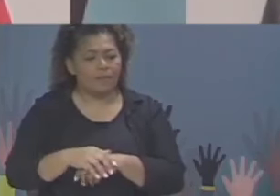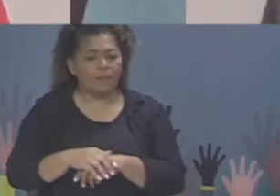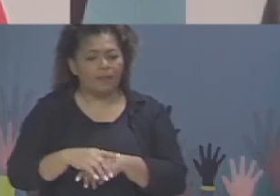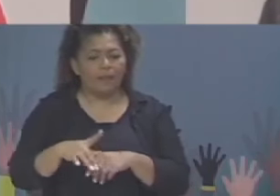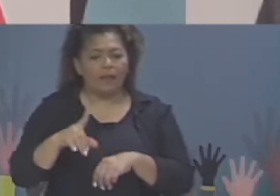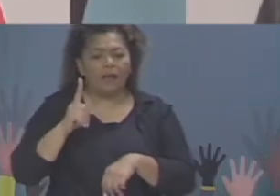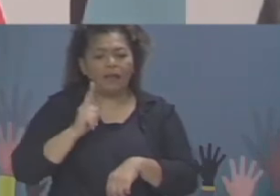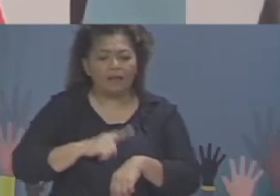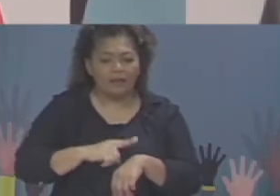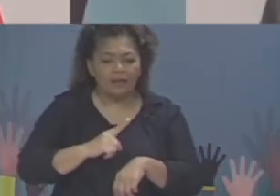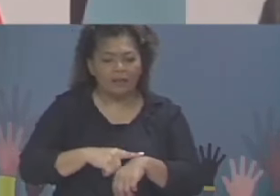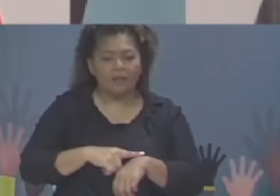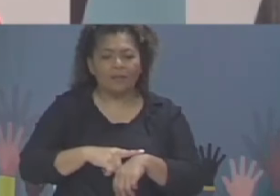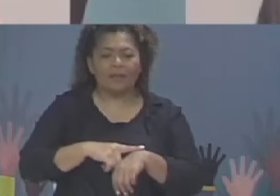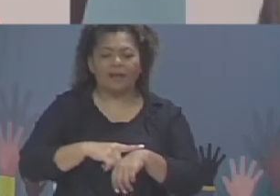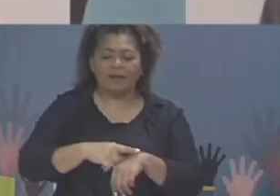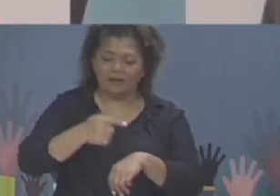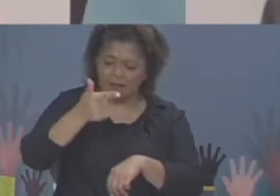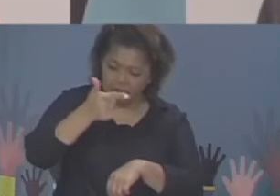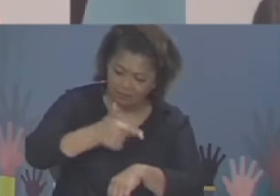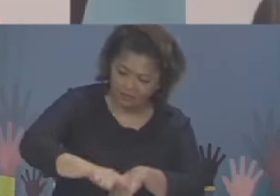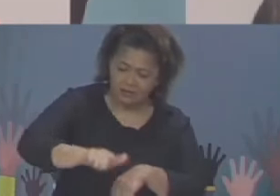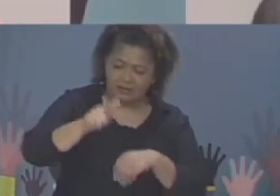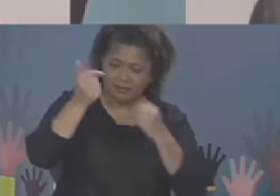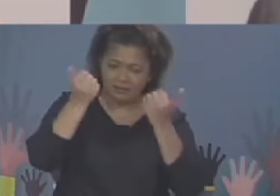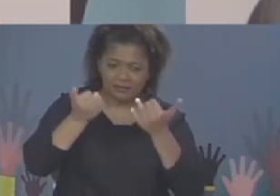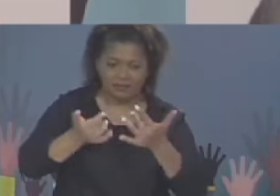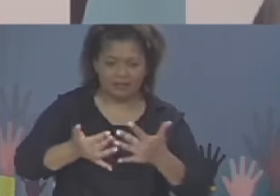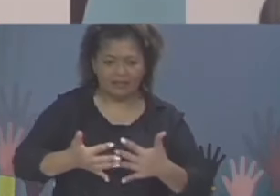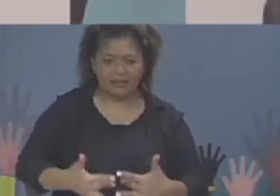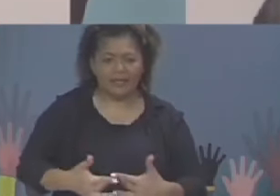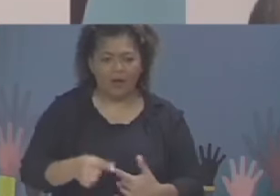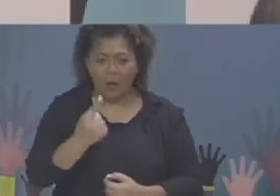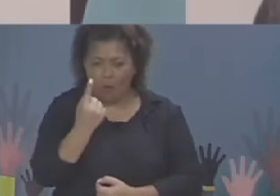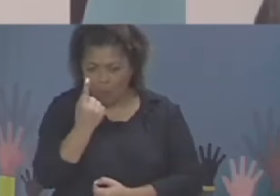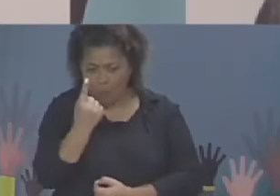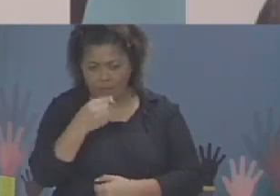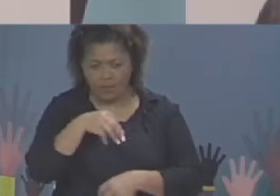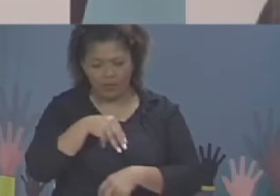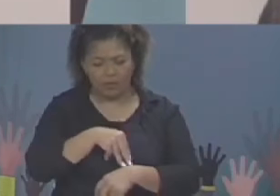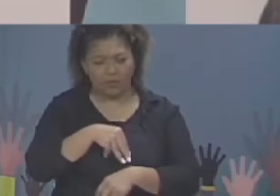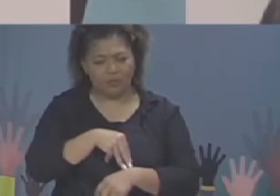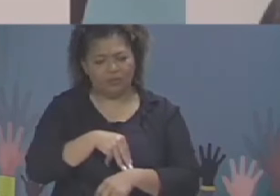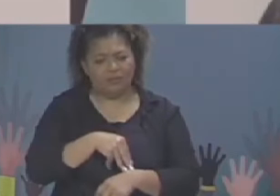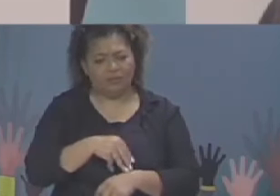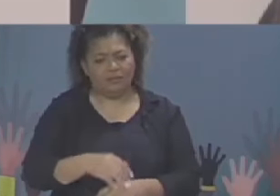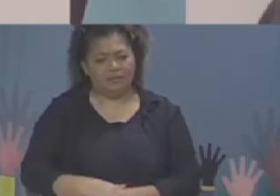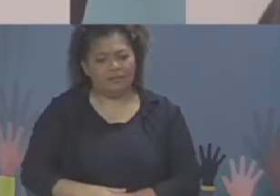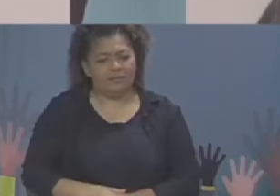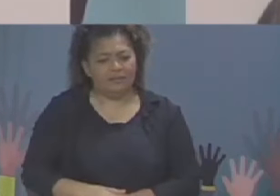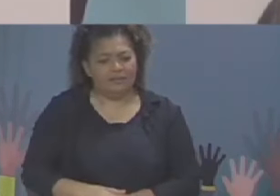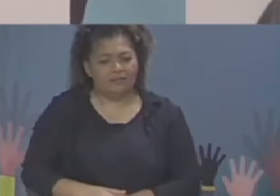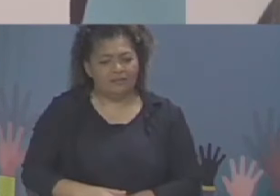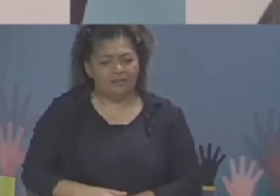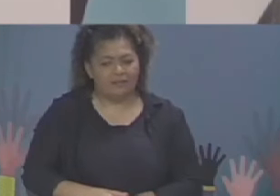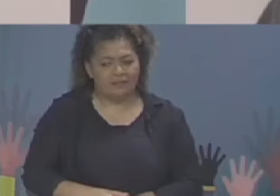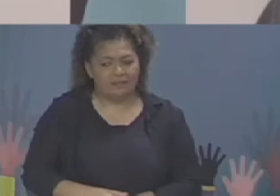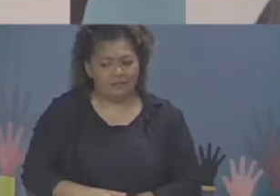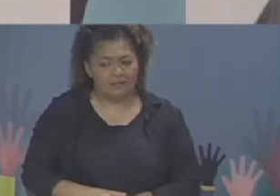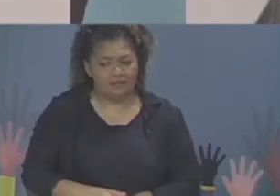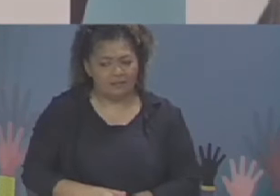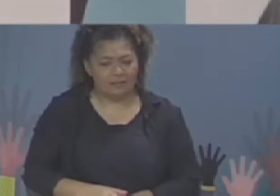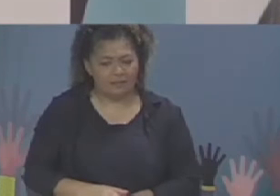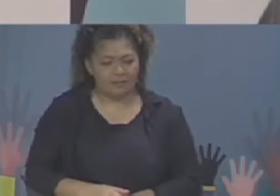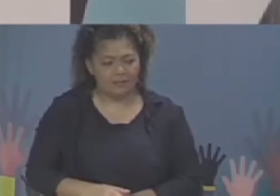a réplica, 1 minuto e 30 segundos. Tempo para a tréplica, 1 minuto. Vamos